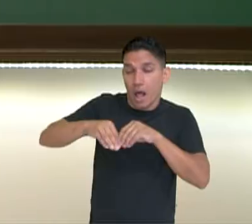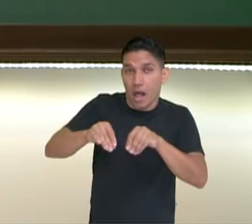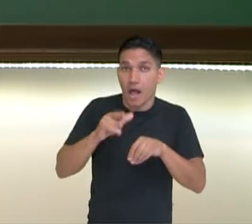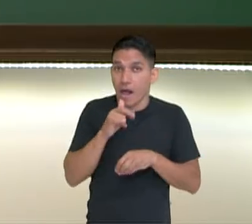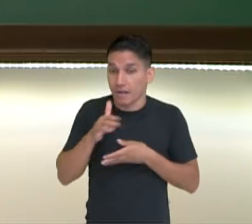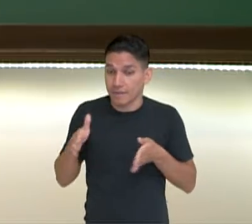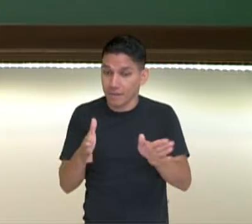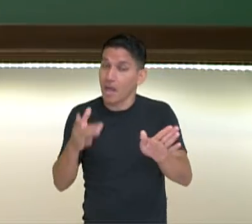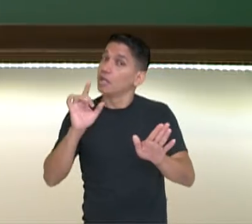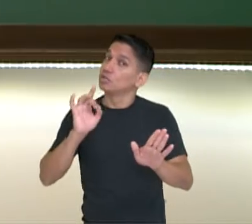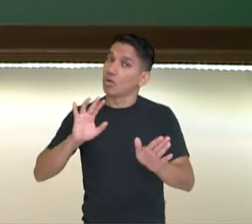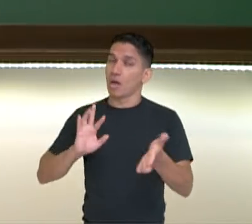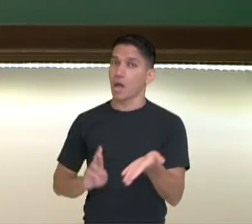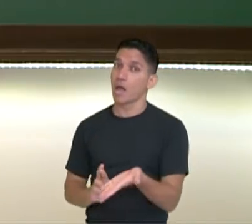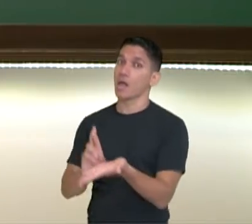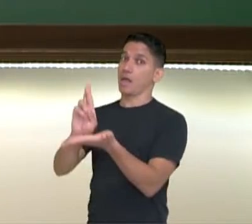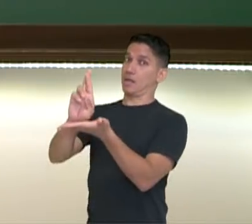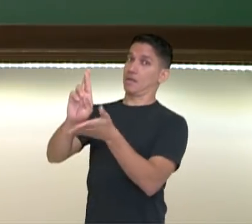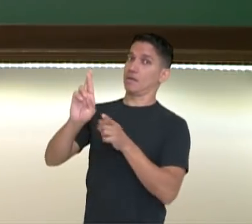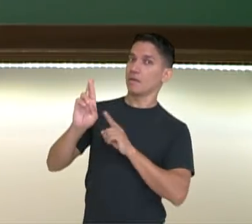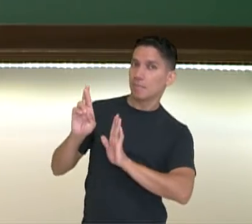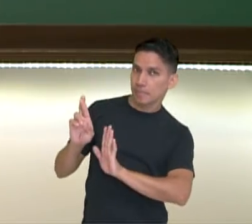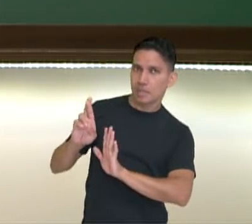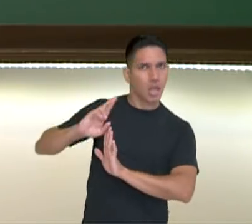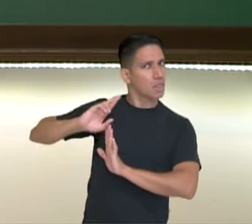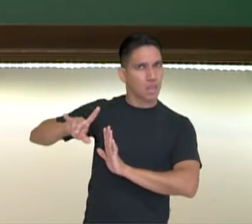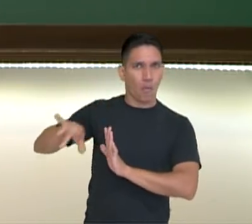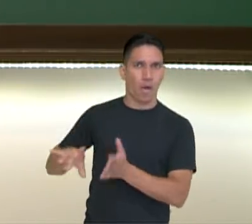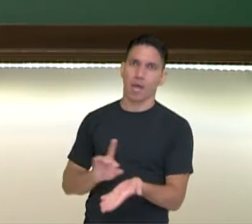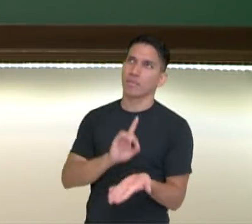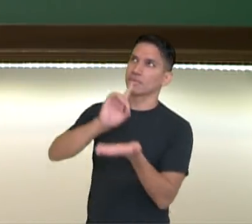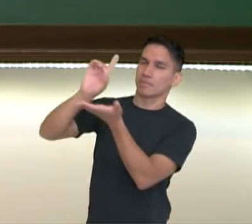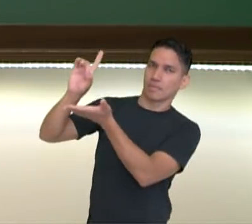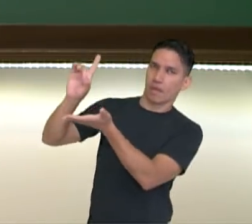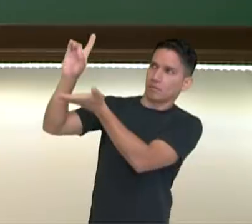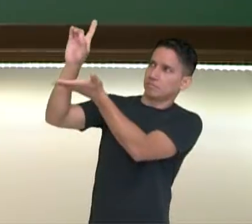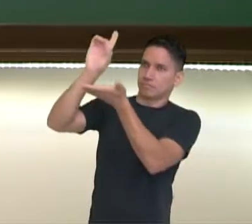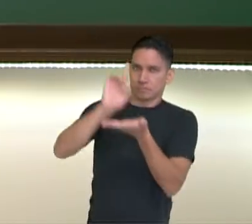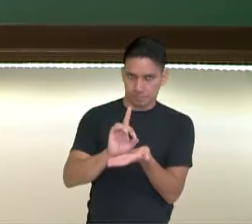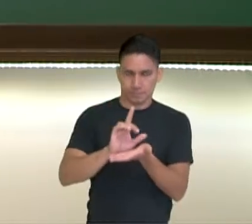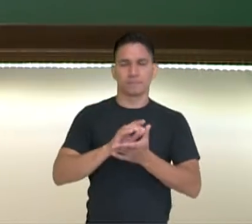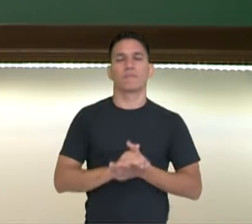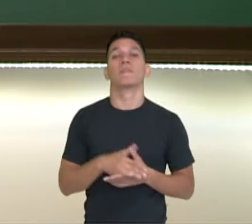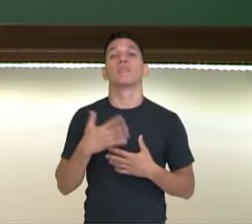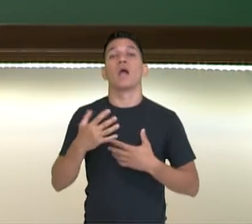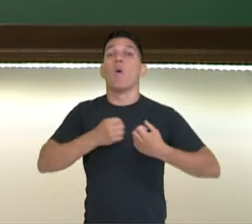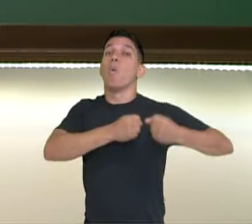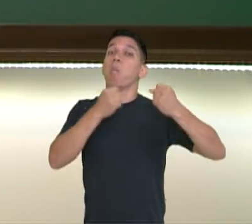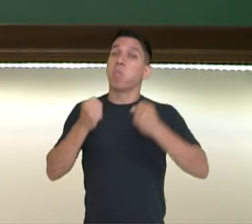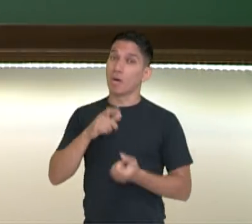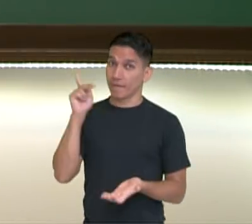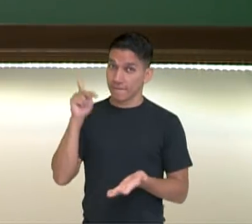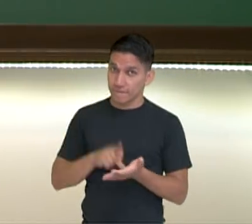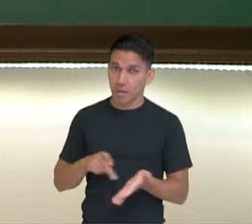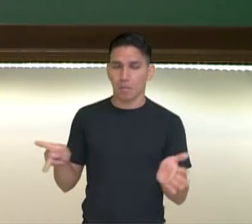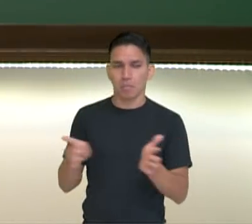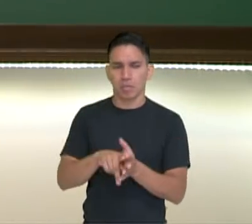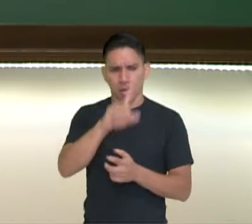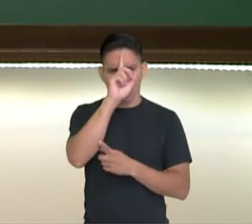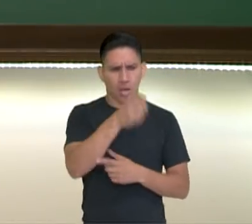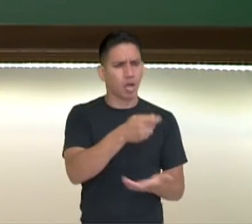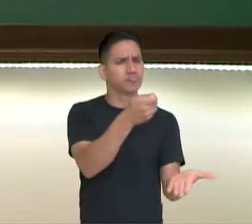era um representante, ele não era propriamente um deus, mas ele representava. O poder real era usado para cobrar tributos